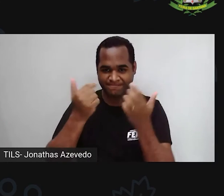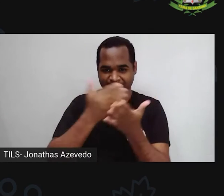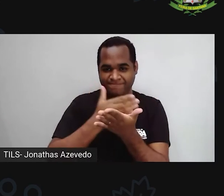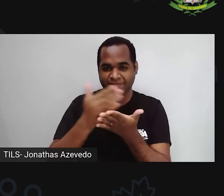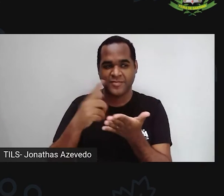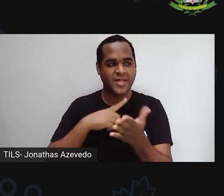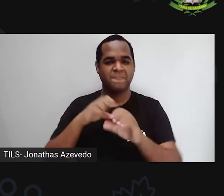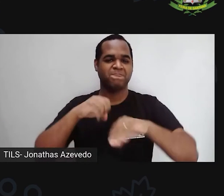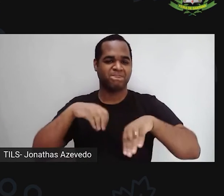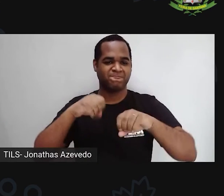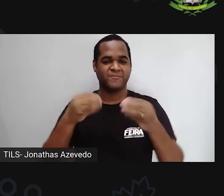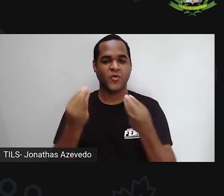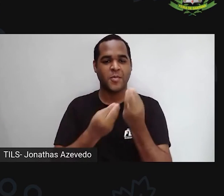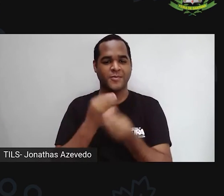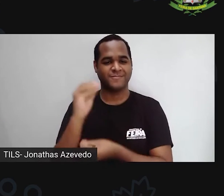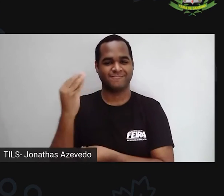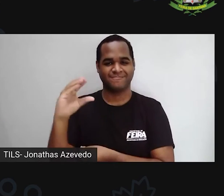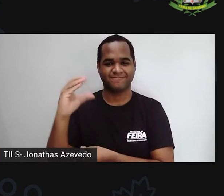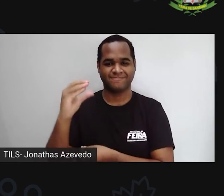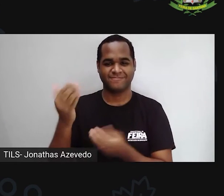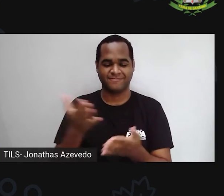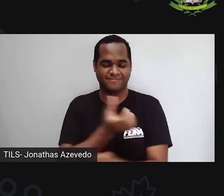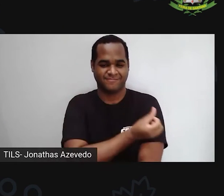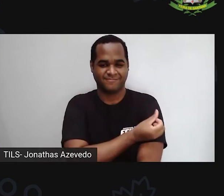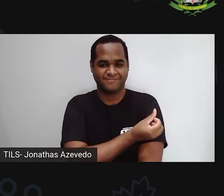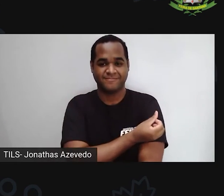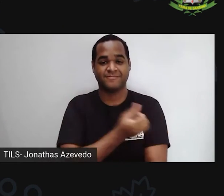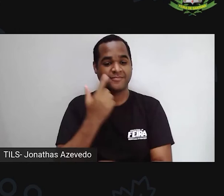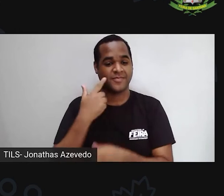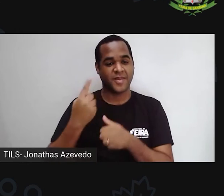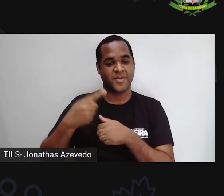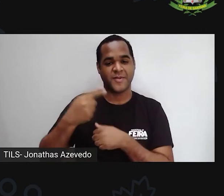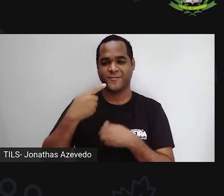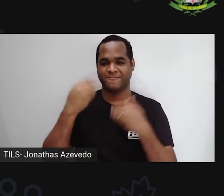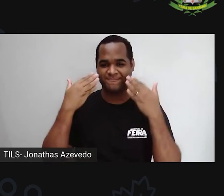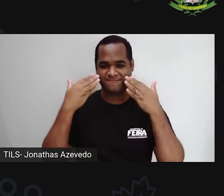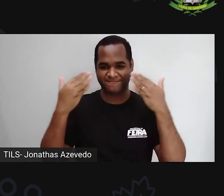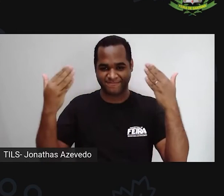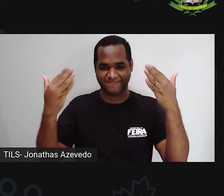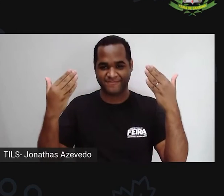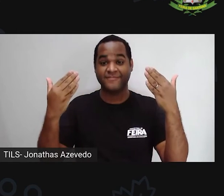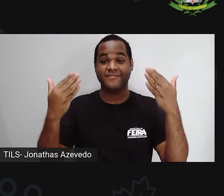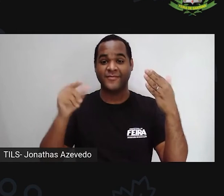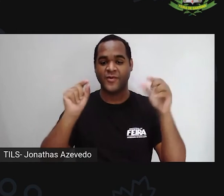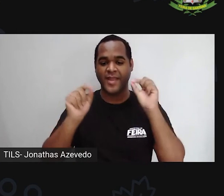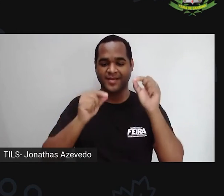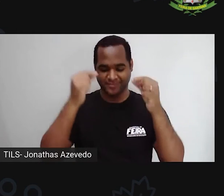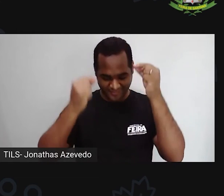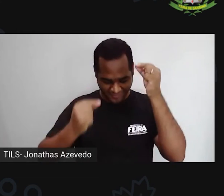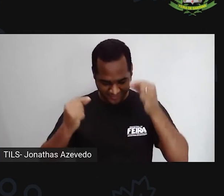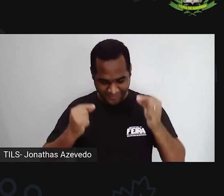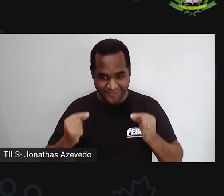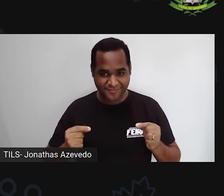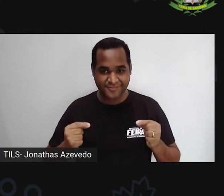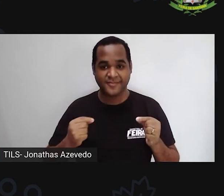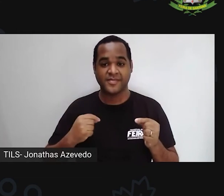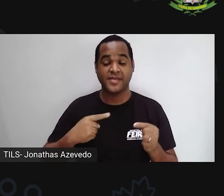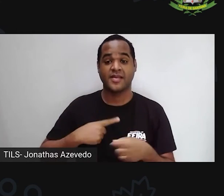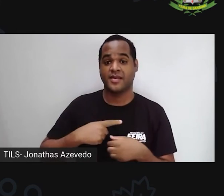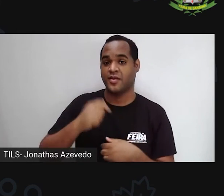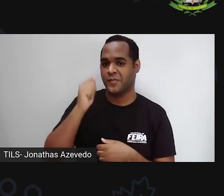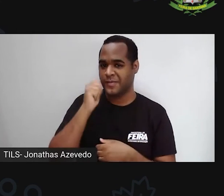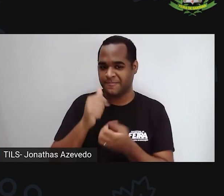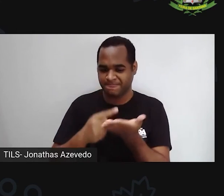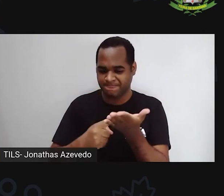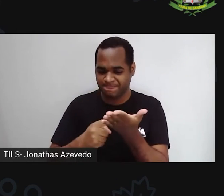iniciar a nossa aula de Ciências do sexto ano. Primeiro, deixa eu me apresentar para vocês, me descrever para vocês. Eu sou uma mulher de pele